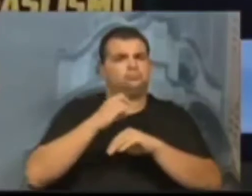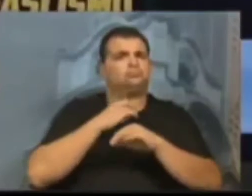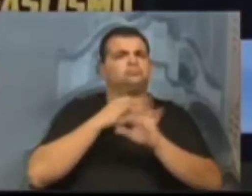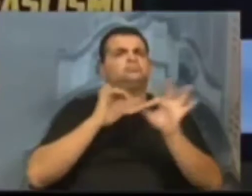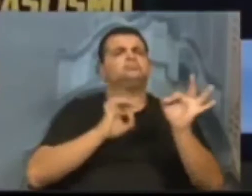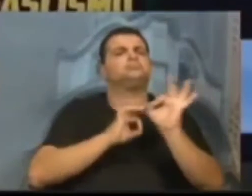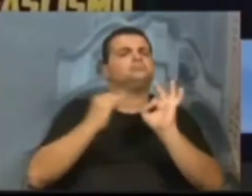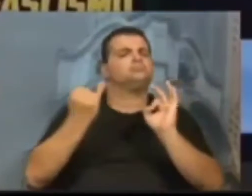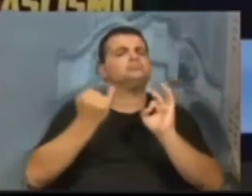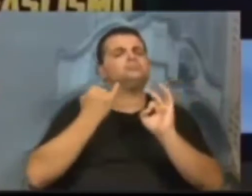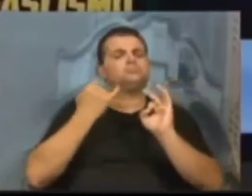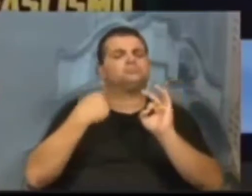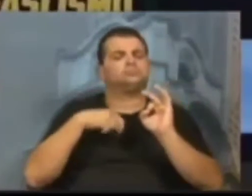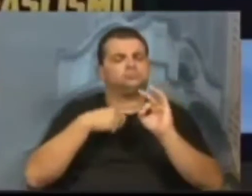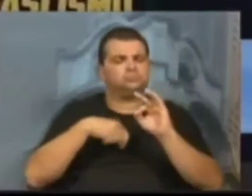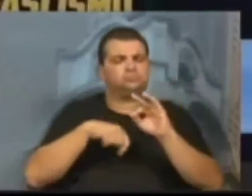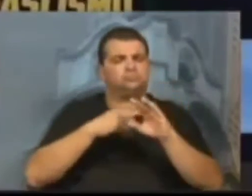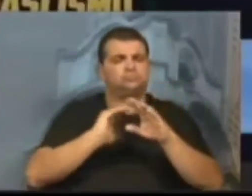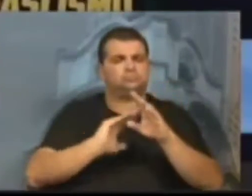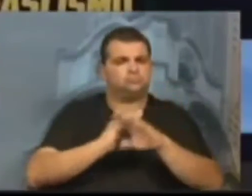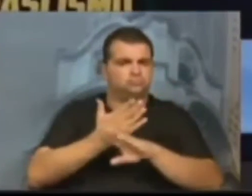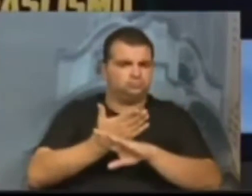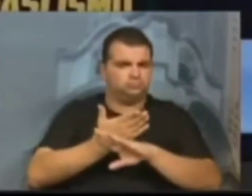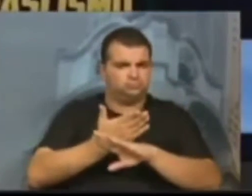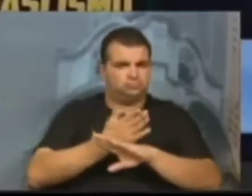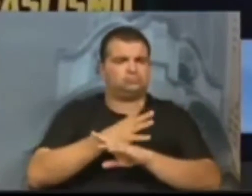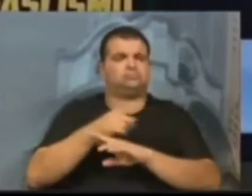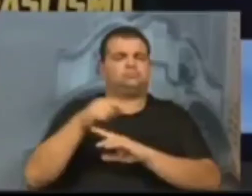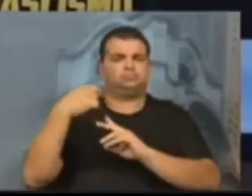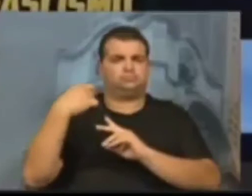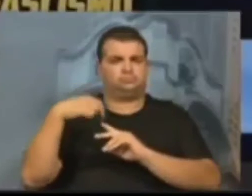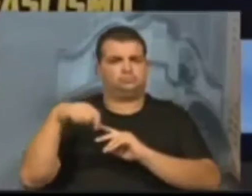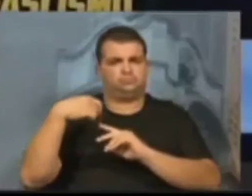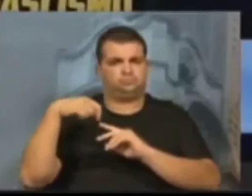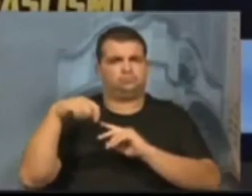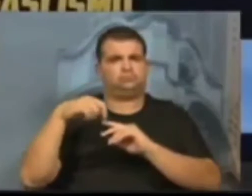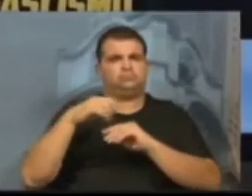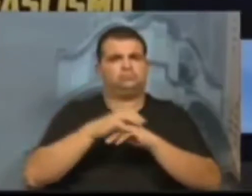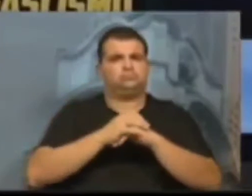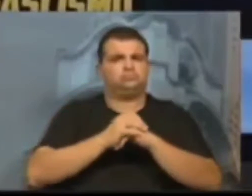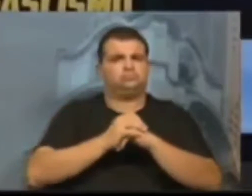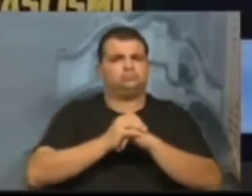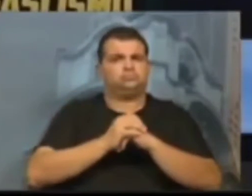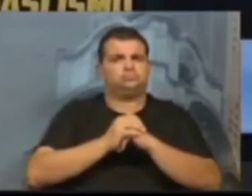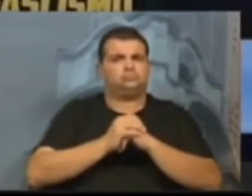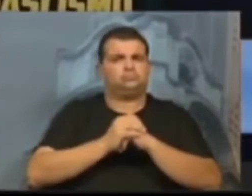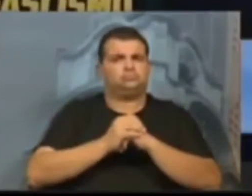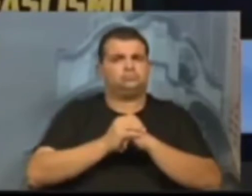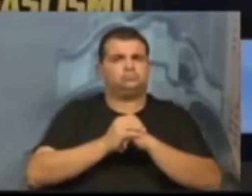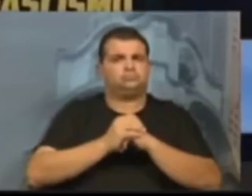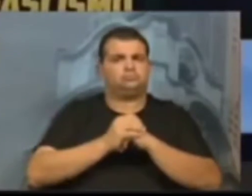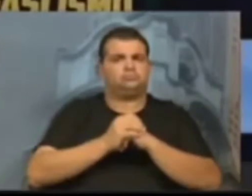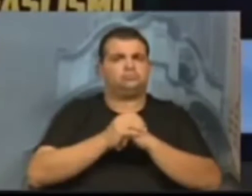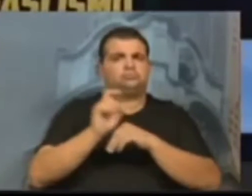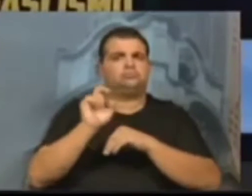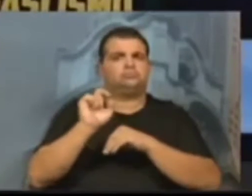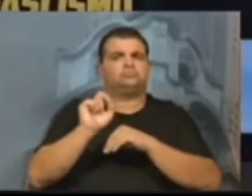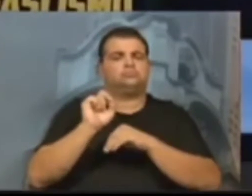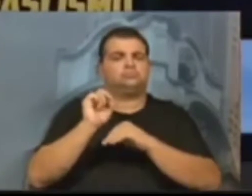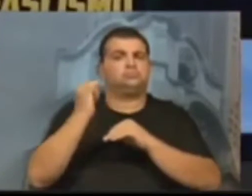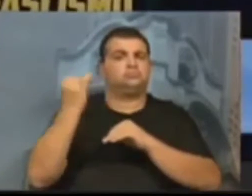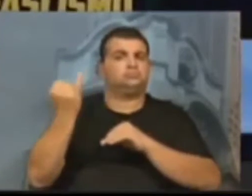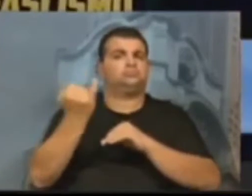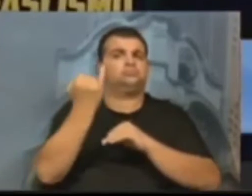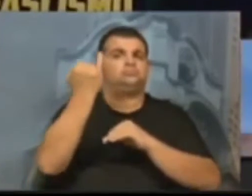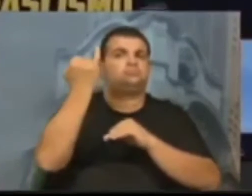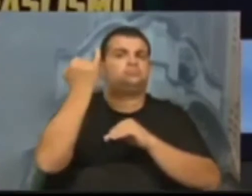que mereça ser aprovado e que mereça ter a sua